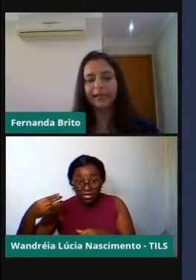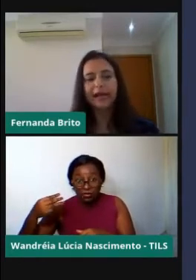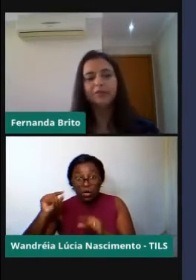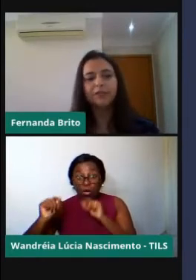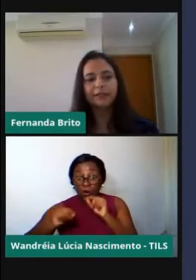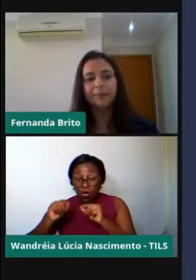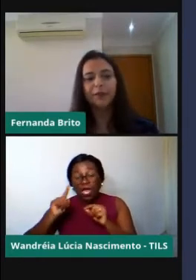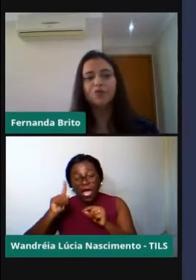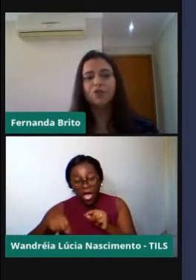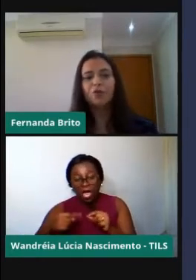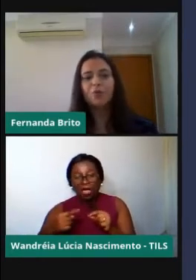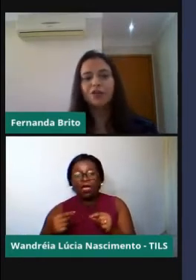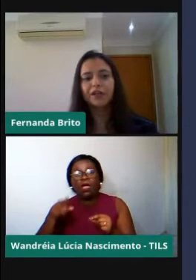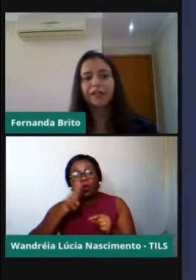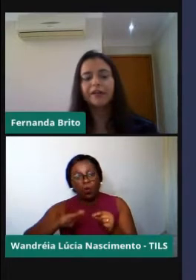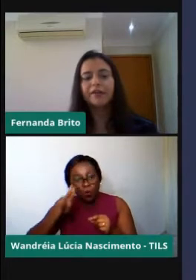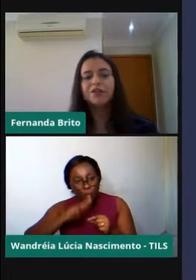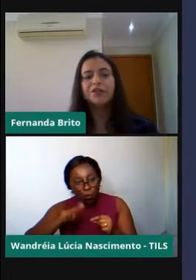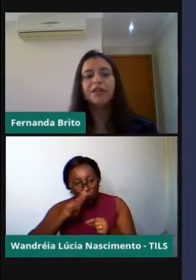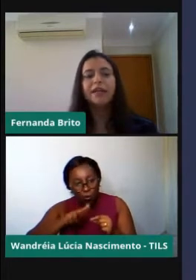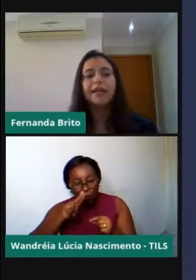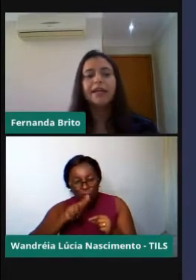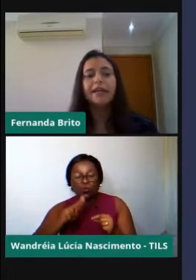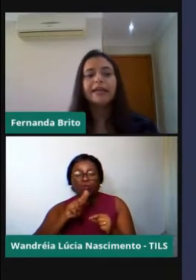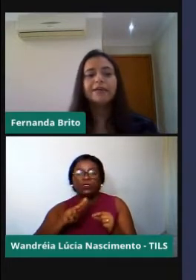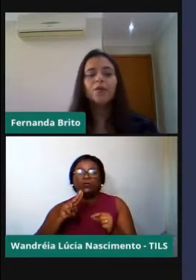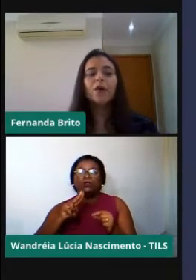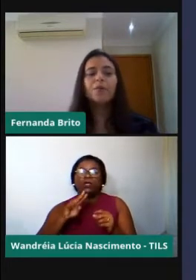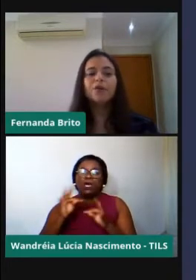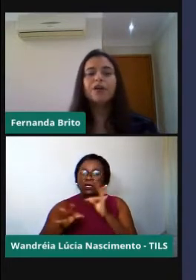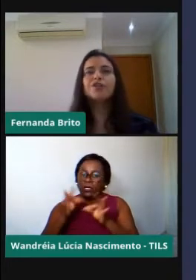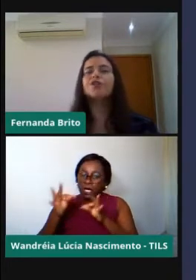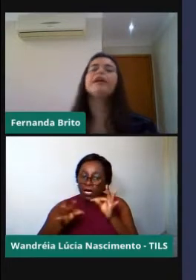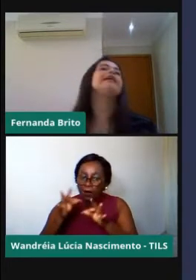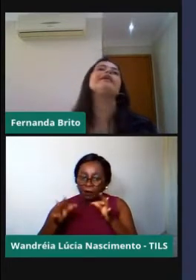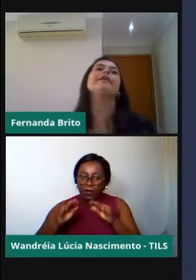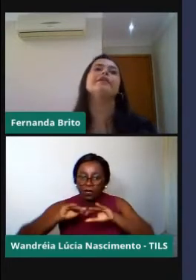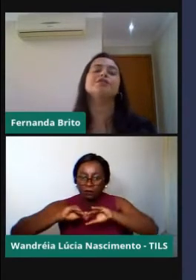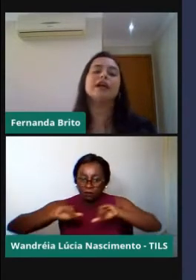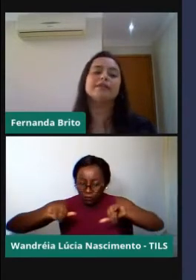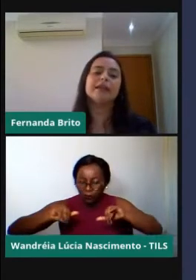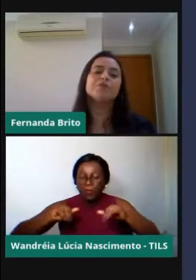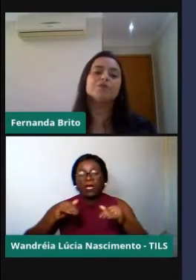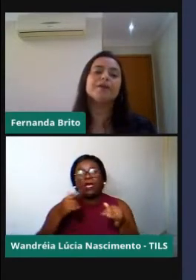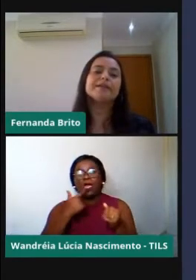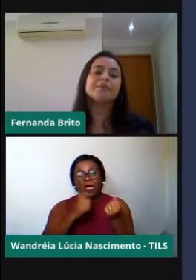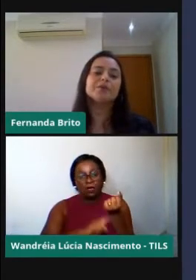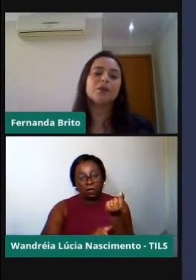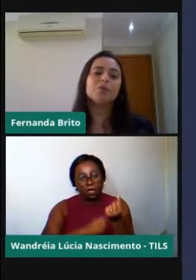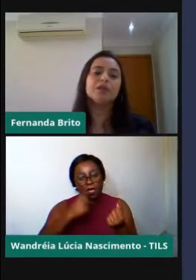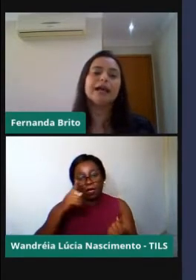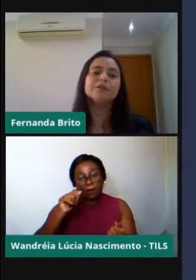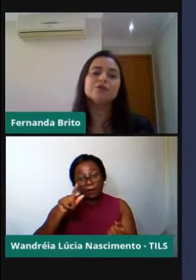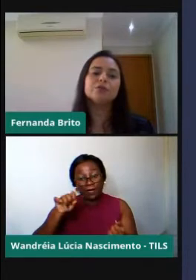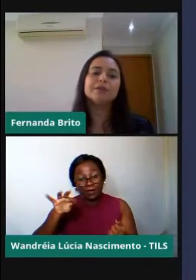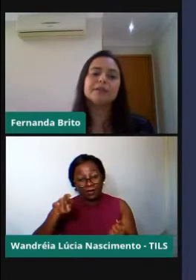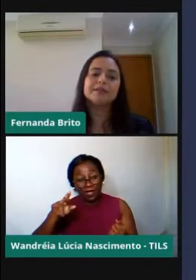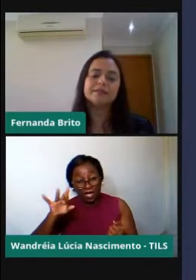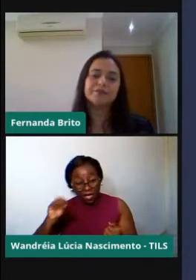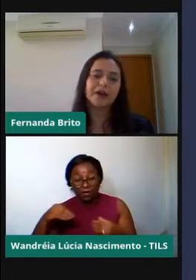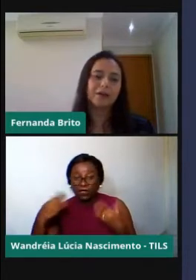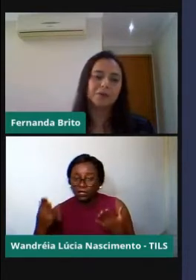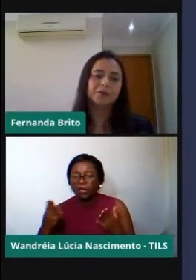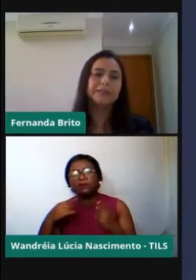é empregado na terapêutica como antiagregante. E como nós já temos um conhecimento acumulado